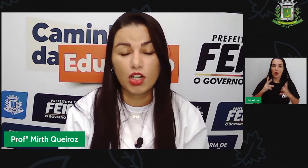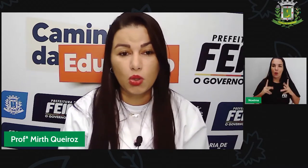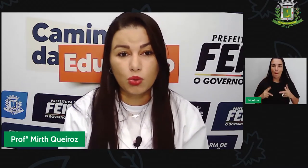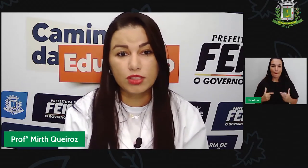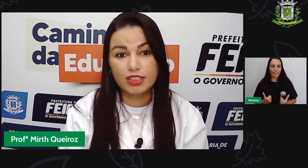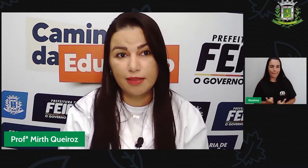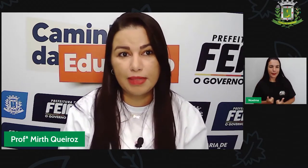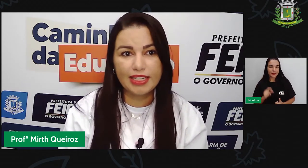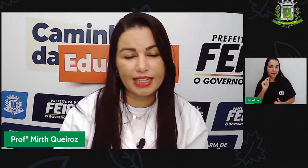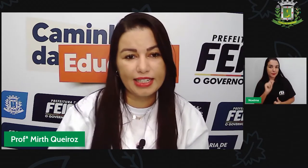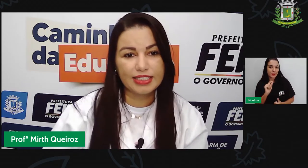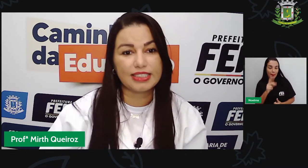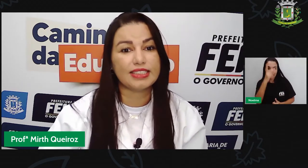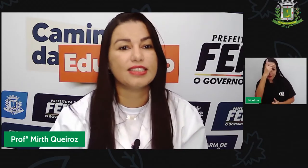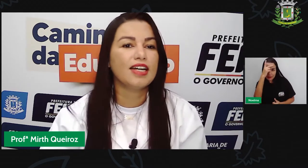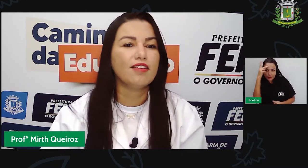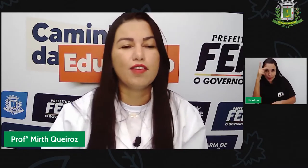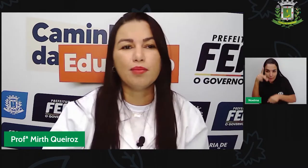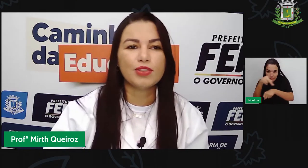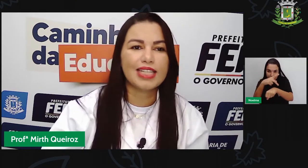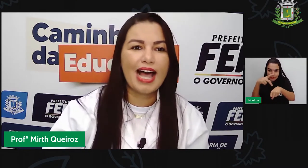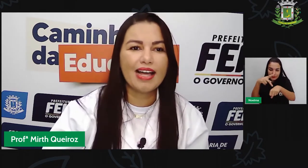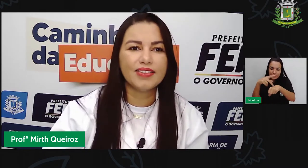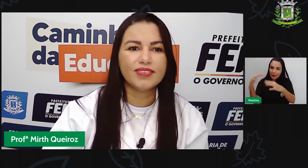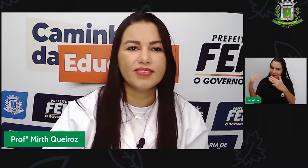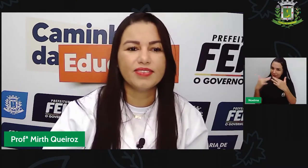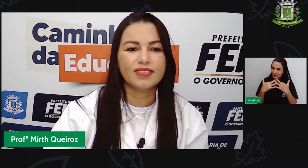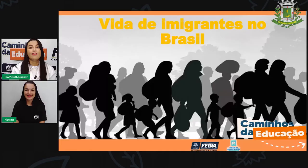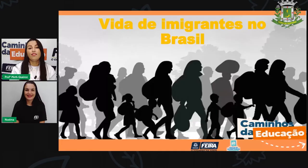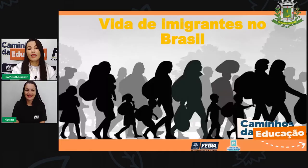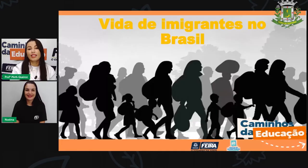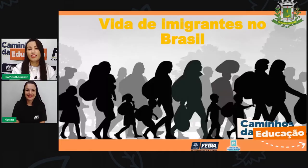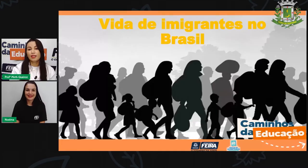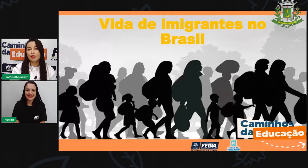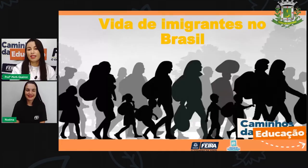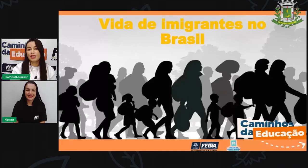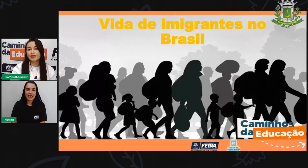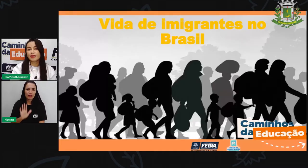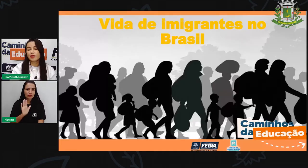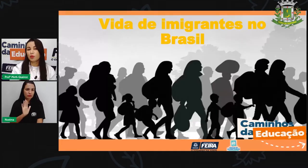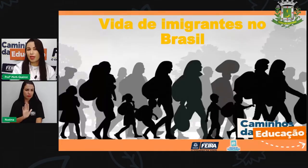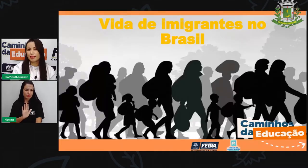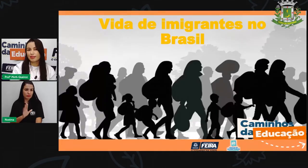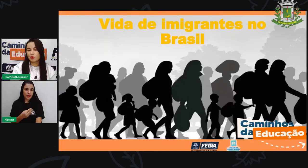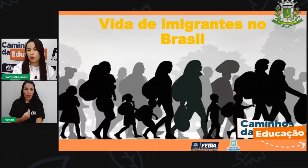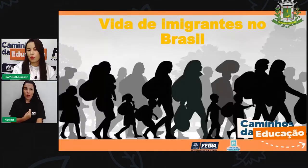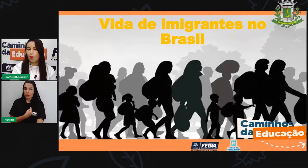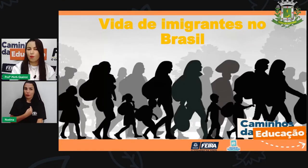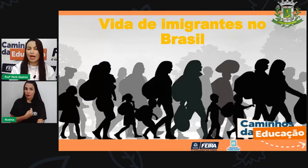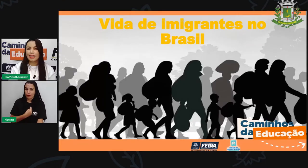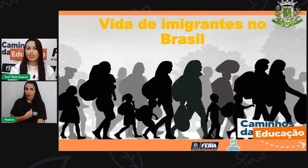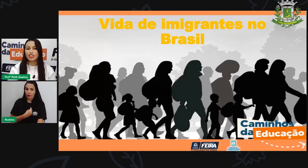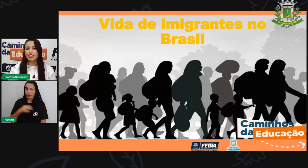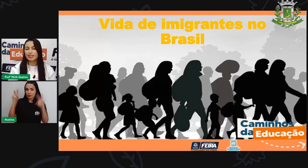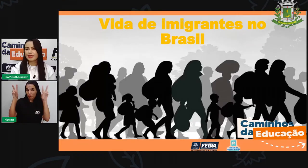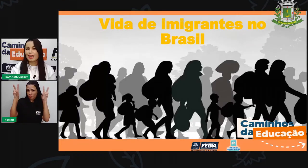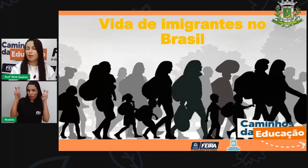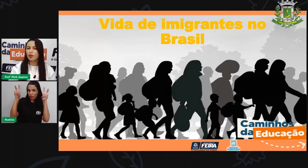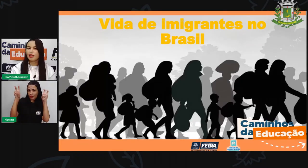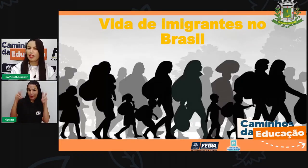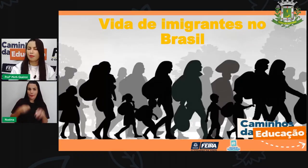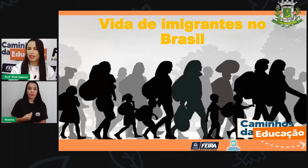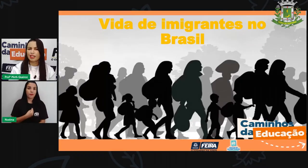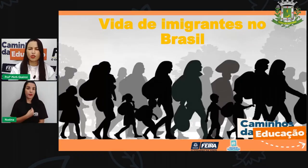sobre os imigrantes. Vamos lá? Vida de imigrantes no Brasil. Bom, a gente já